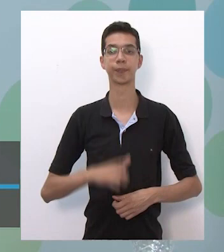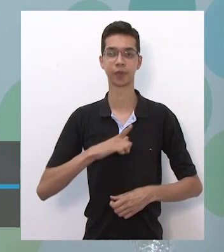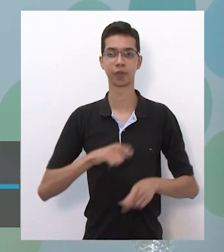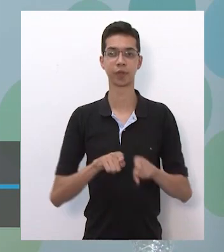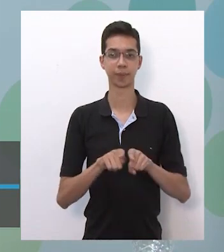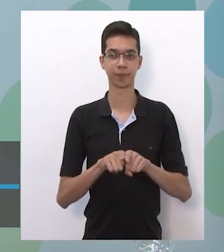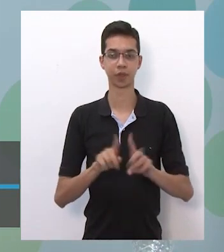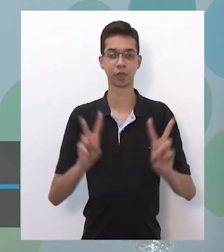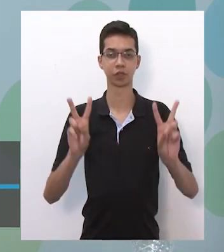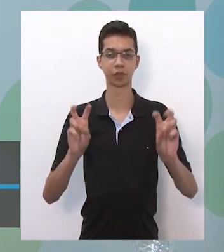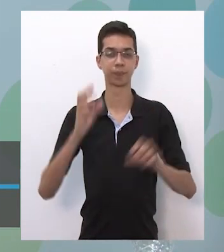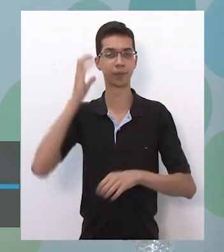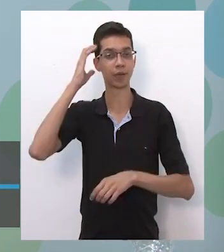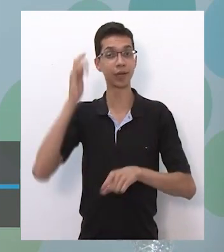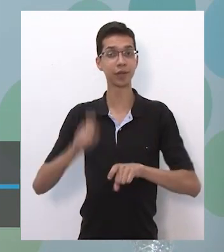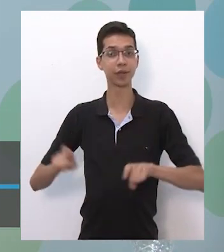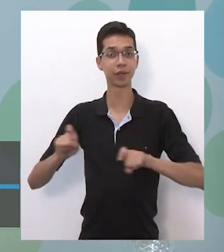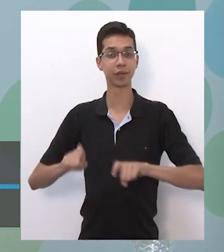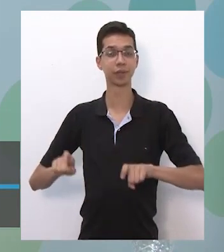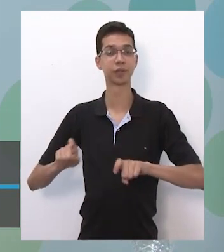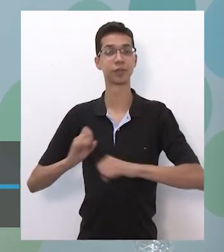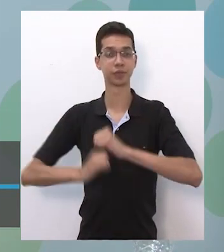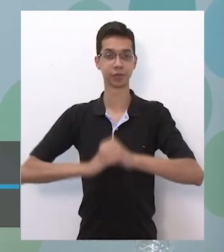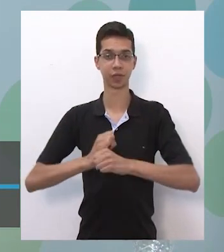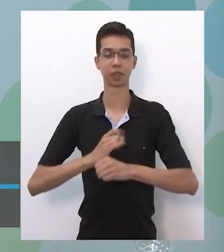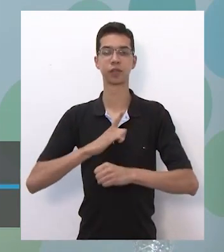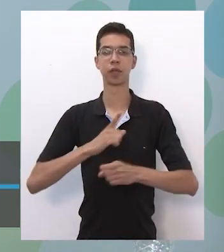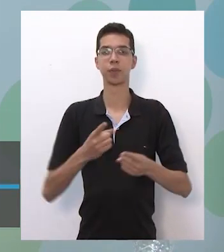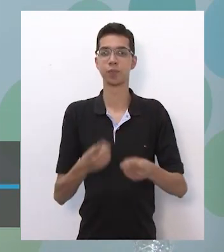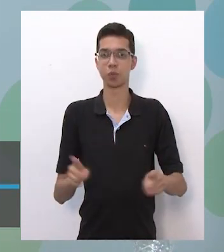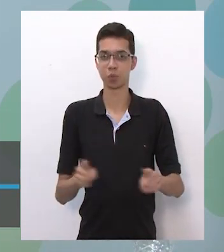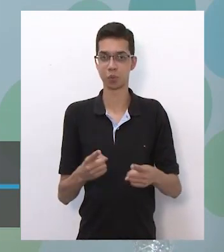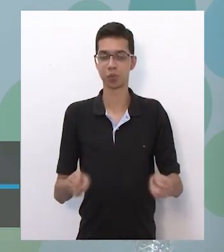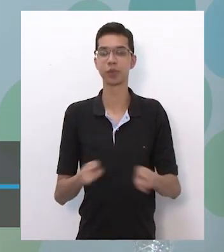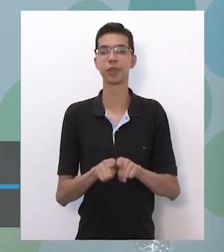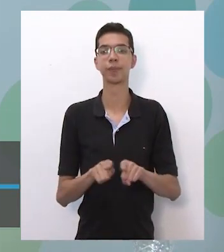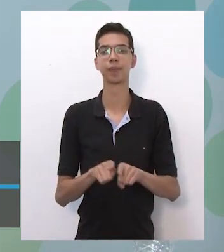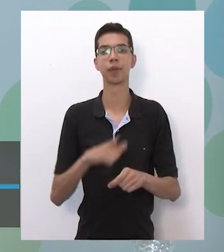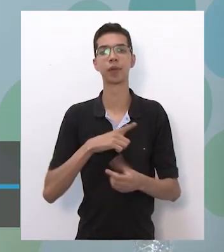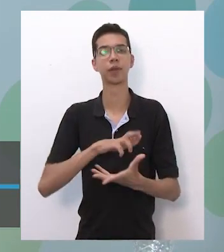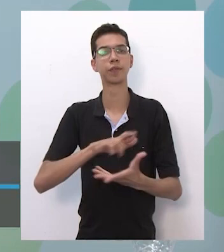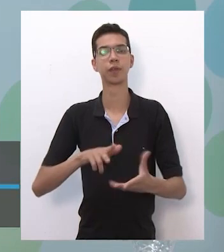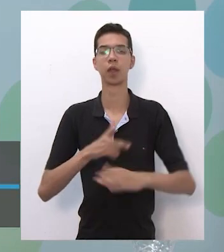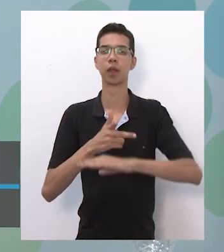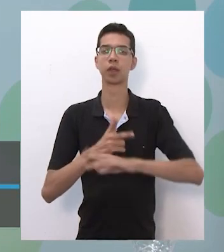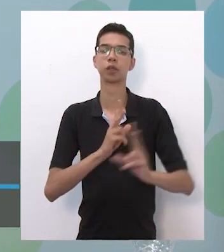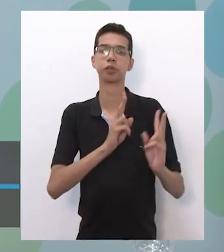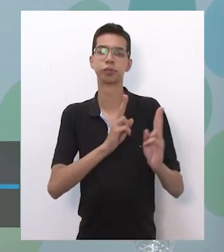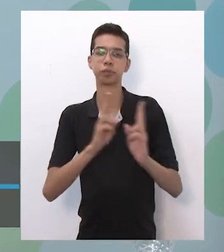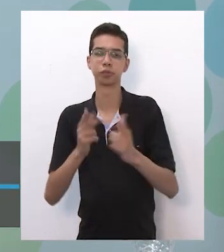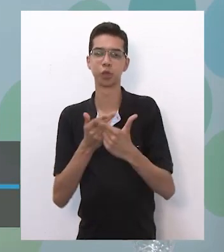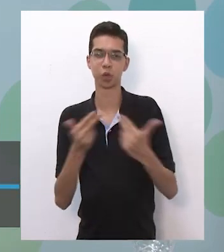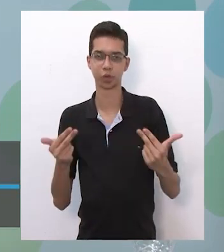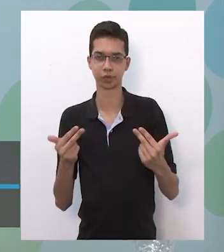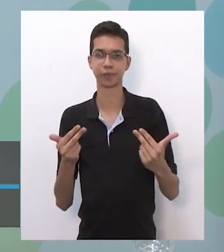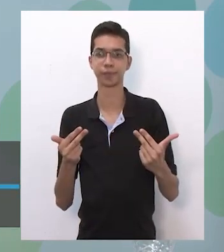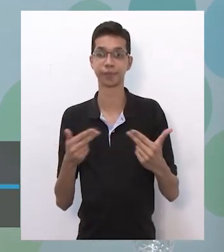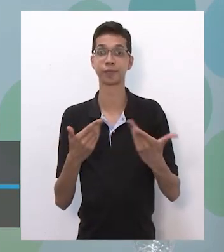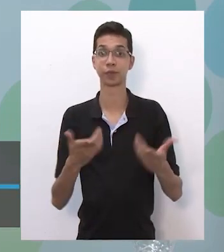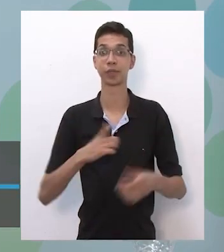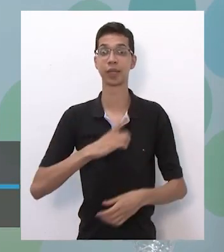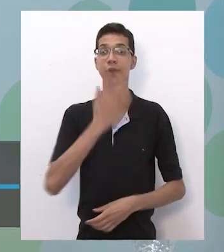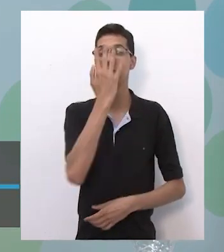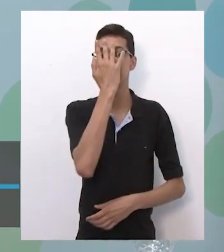online, né, incluindo músicas, incluindo também vinhetas e outras estruturas. Então, vai ter uma parte